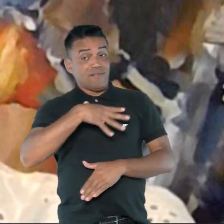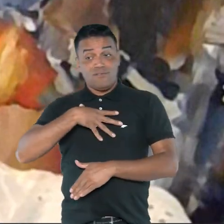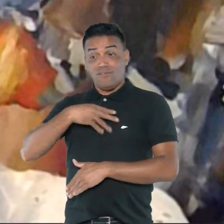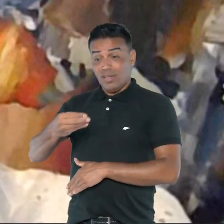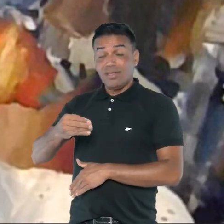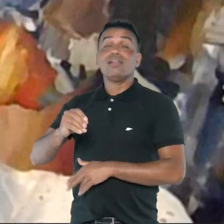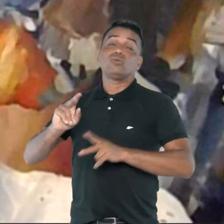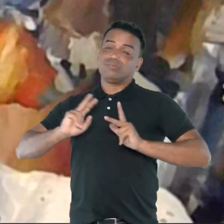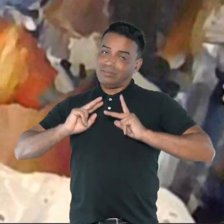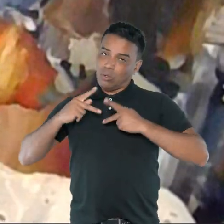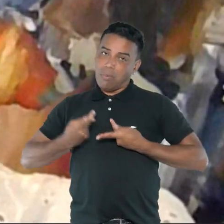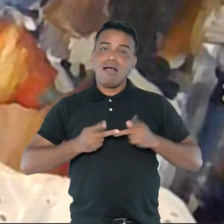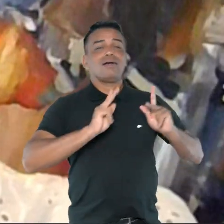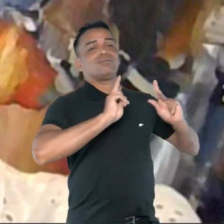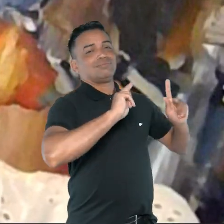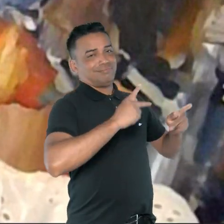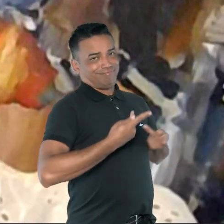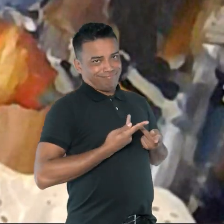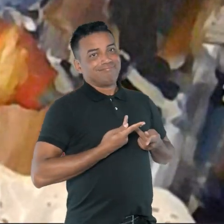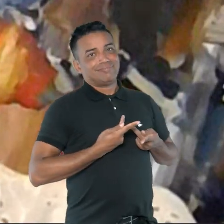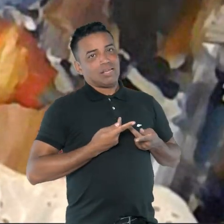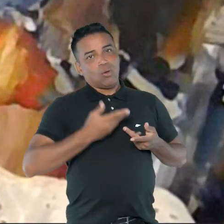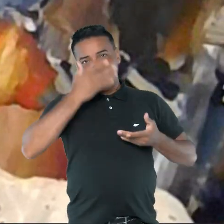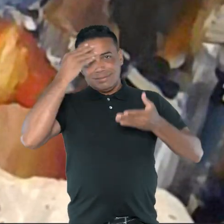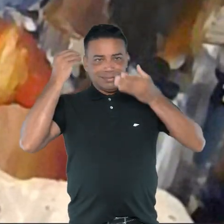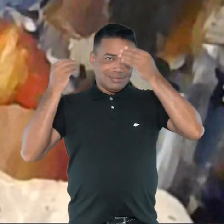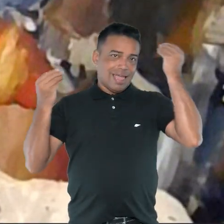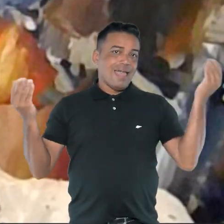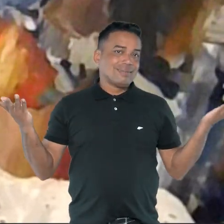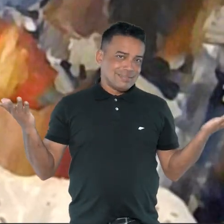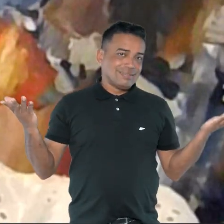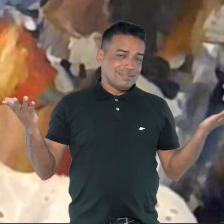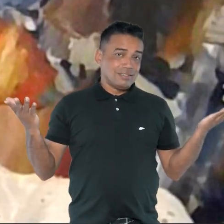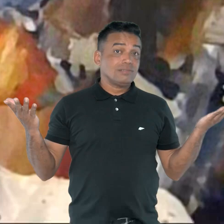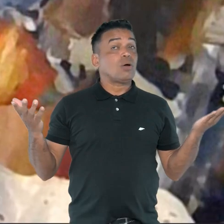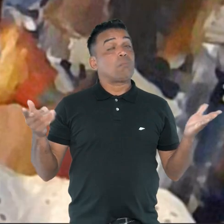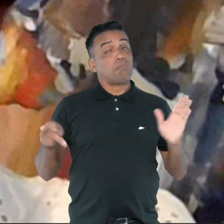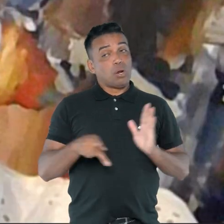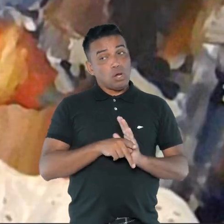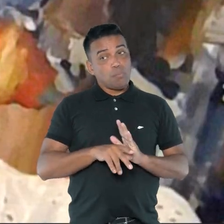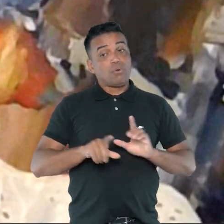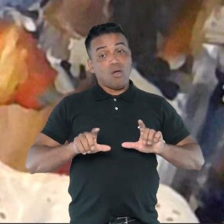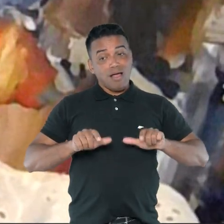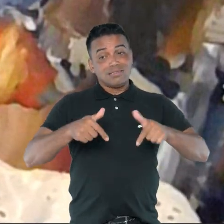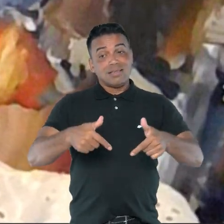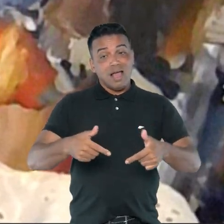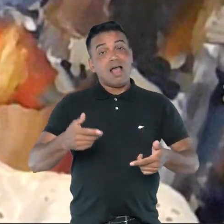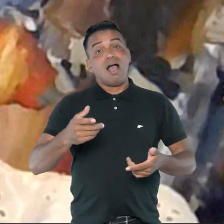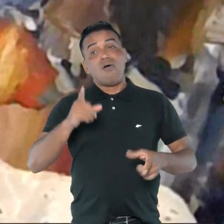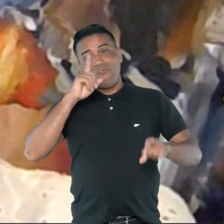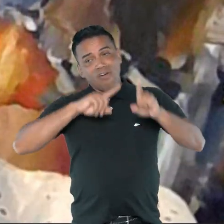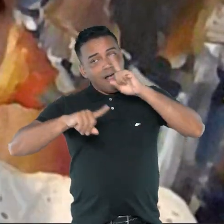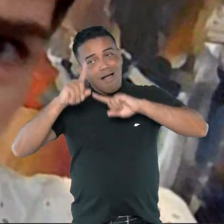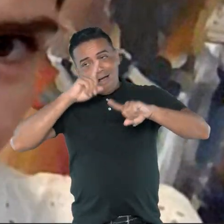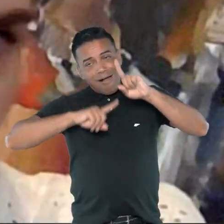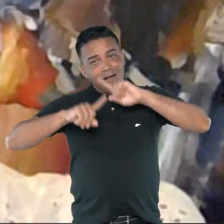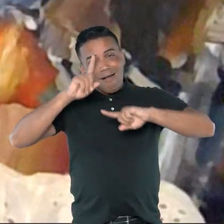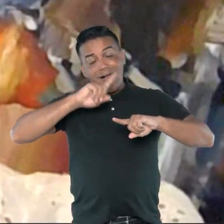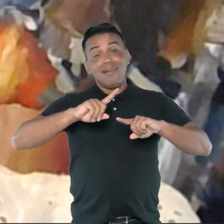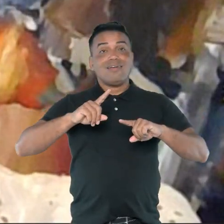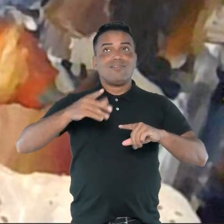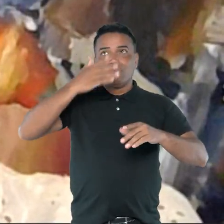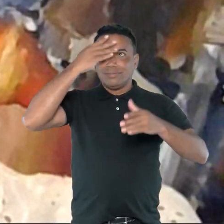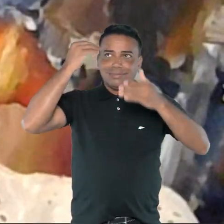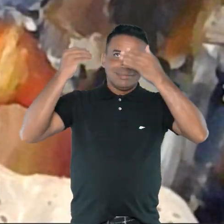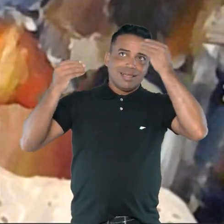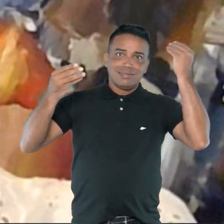e filhos são seres humanos, a gente esquece a maioria das vezes, assim, e que são passíveis de erros, e que vão esquecer as